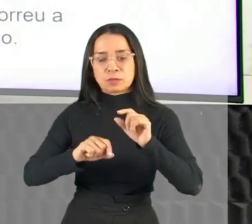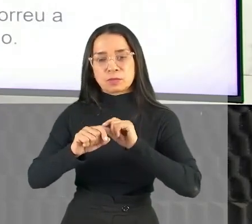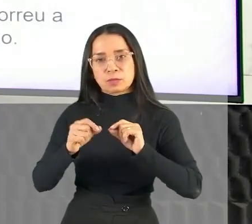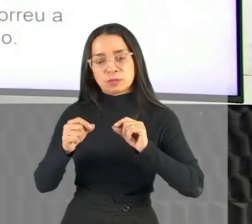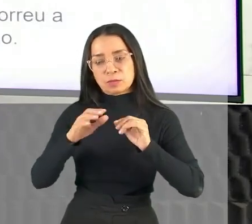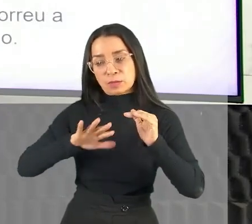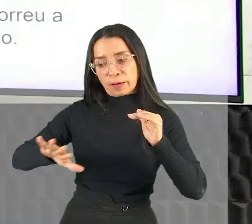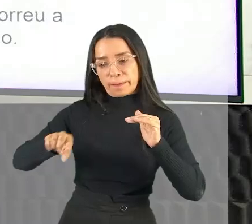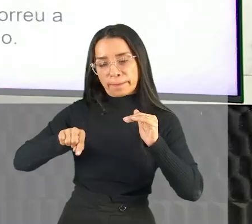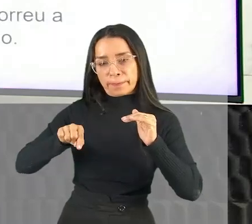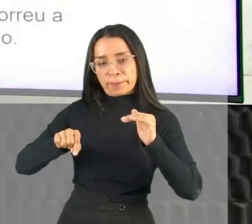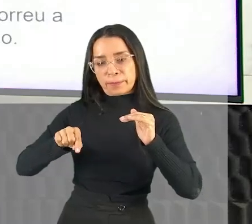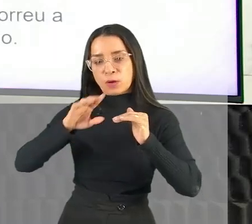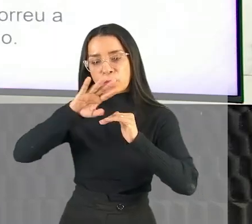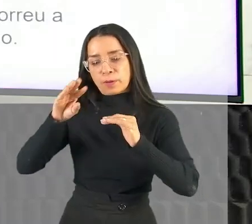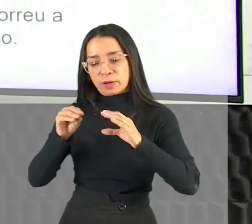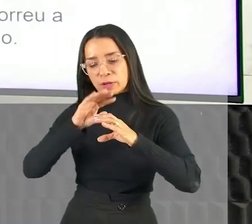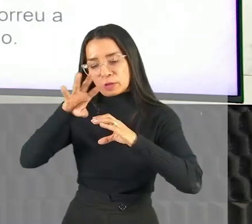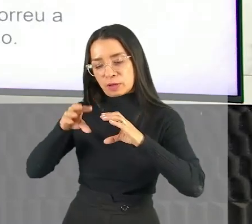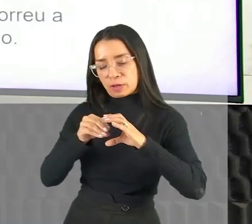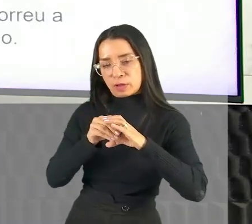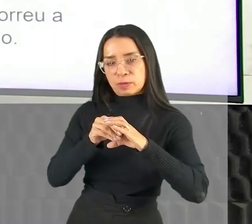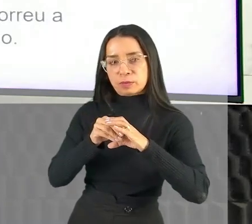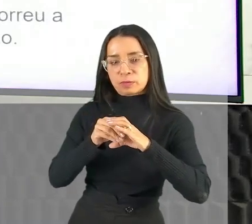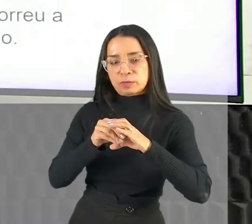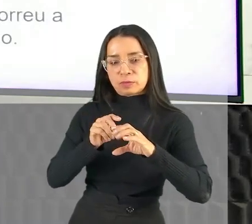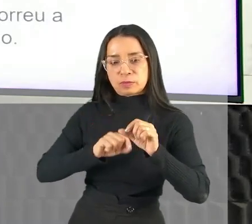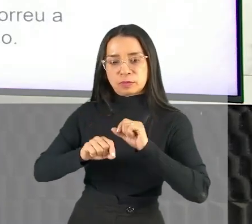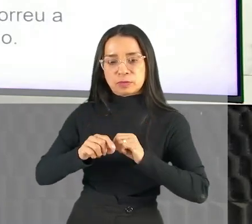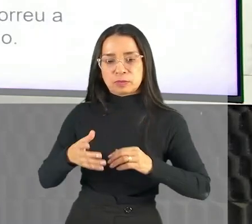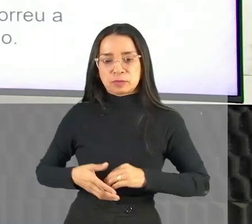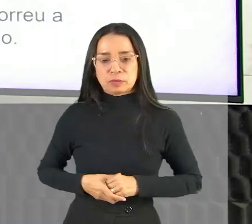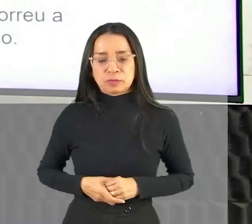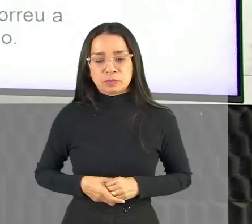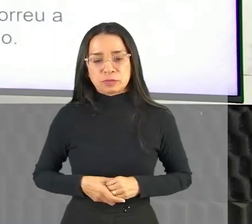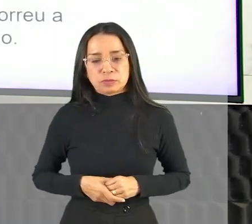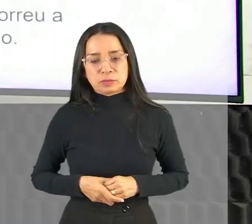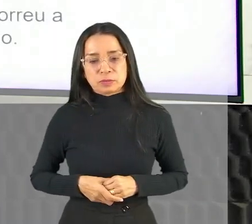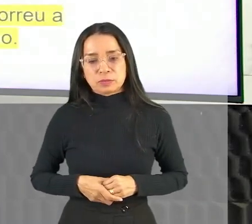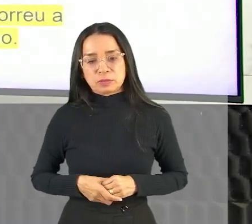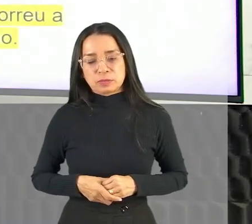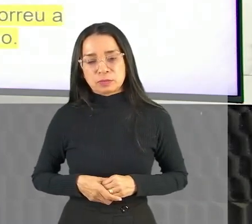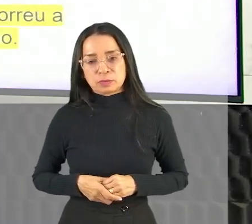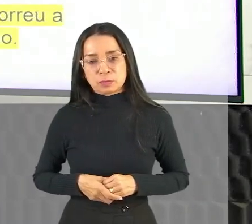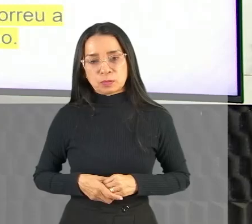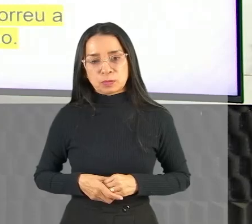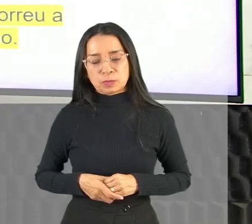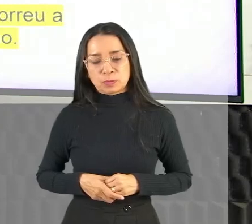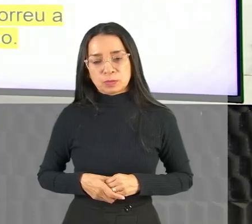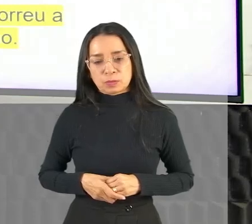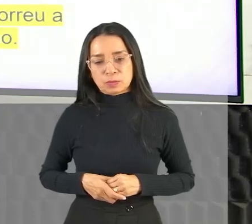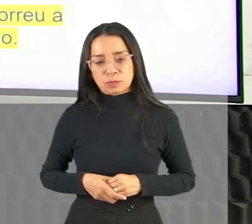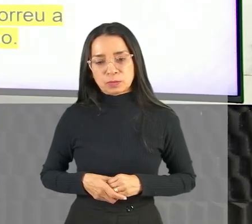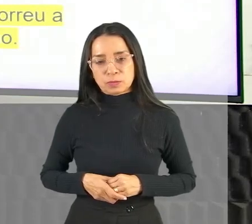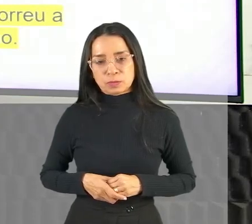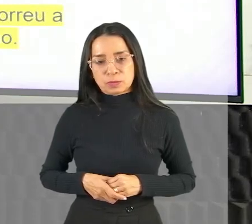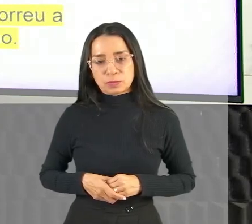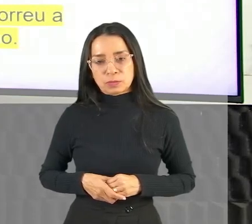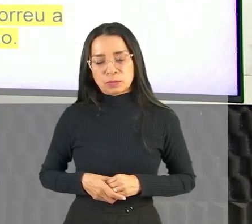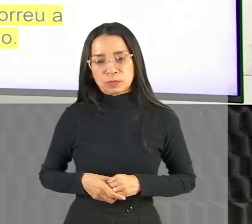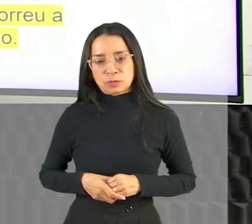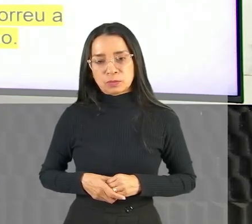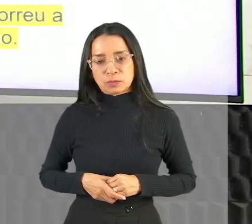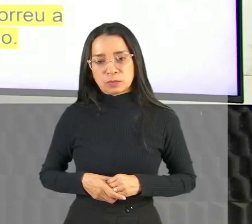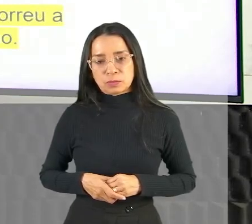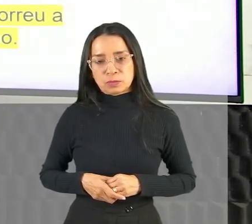da batata, para o meio mais hipotônico, que era dentro da batata, tá bom? Então, a resposta é a letra